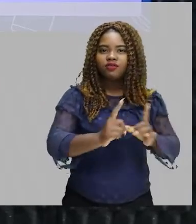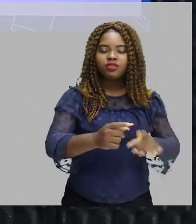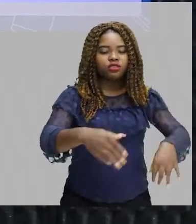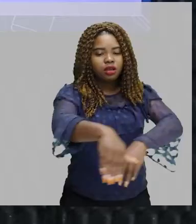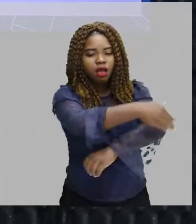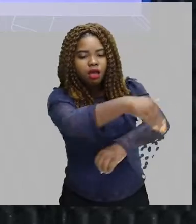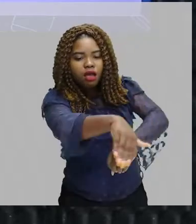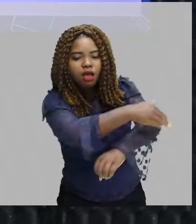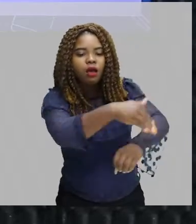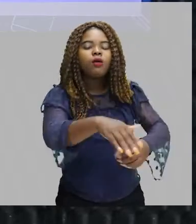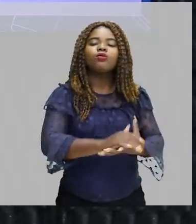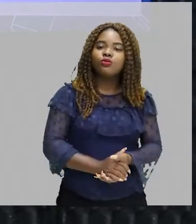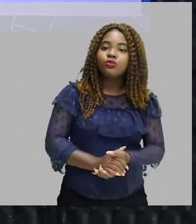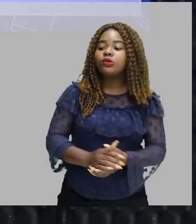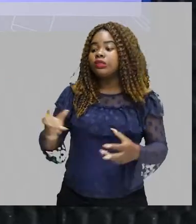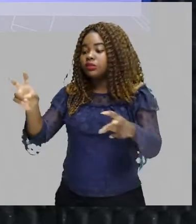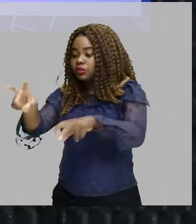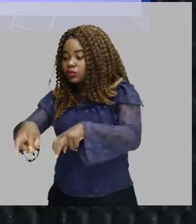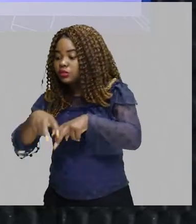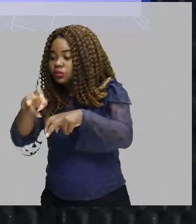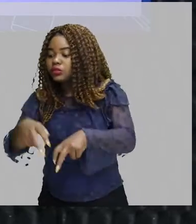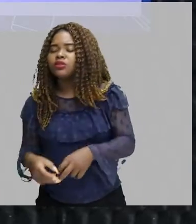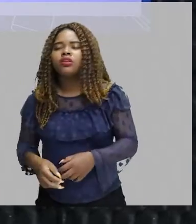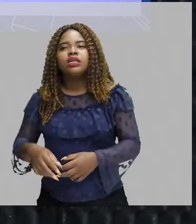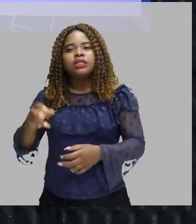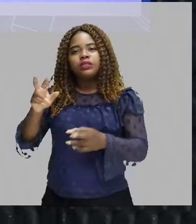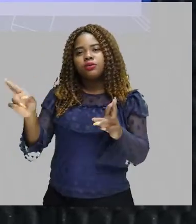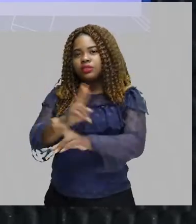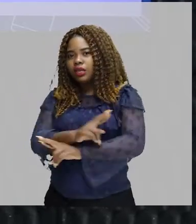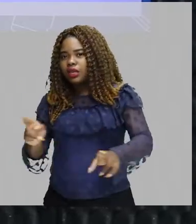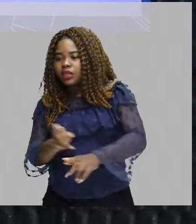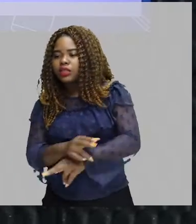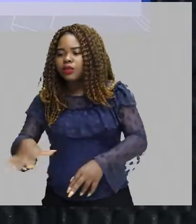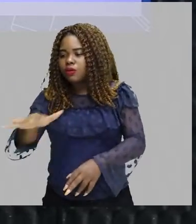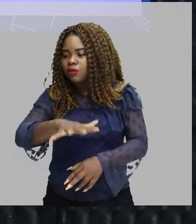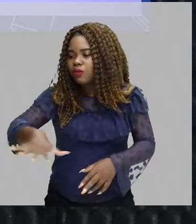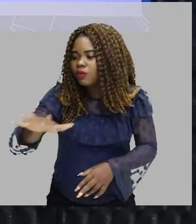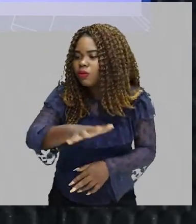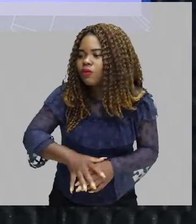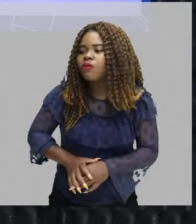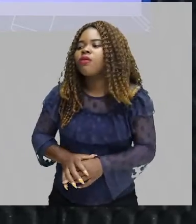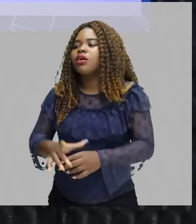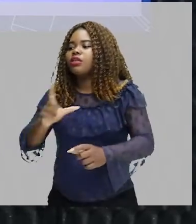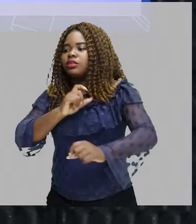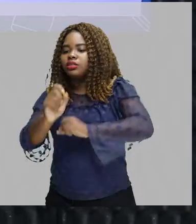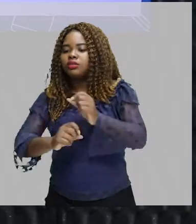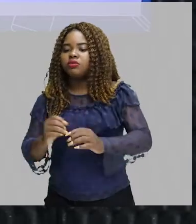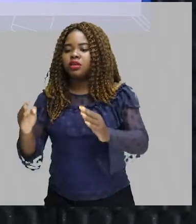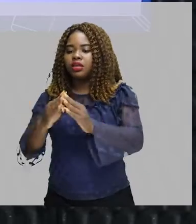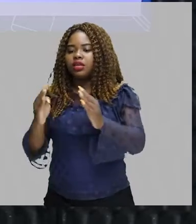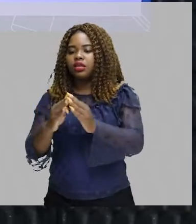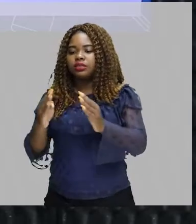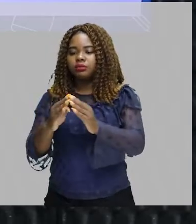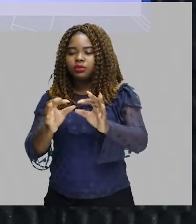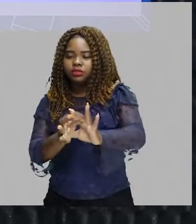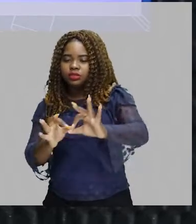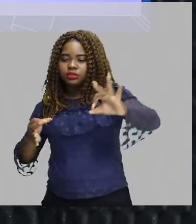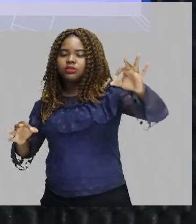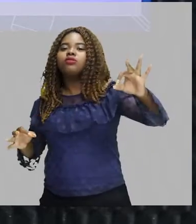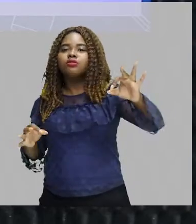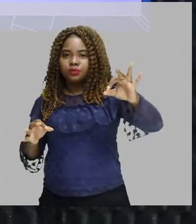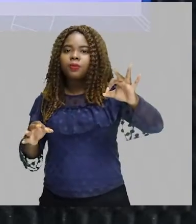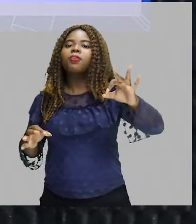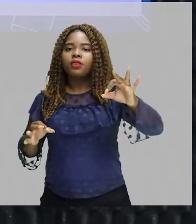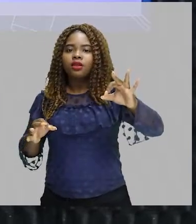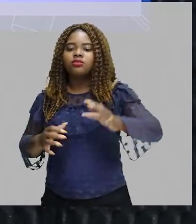enquanto no espaço rural nós temos essa noção de paisagem com áreas mais verdes, né, com casas mais esparçadas. Mas lembra,